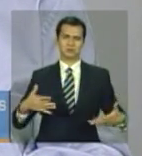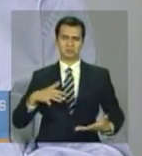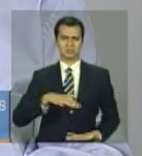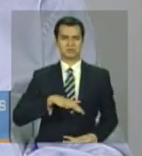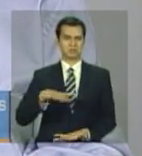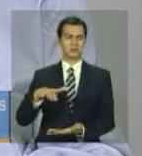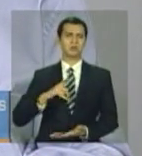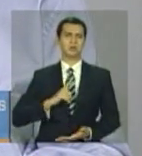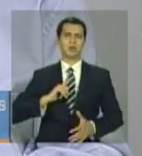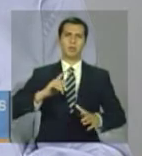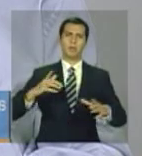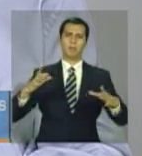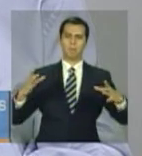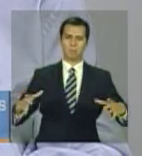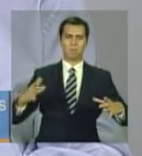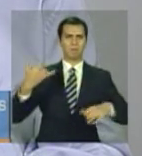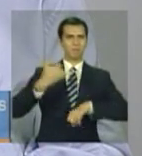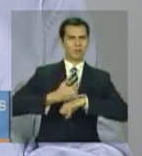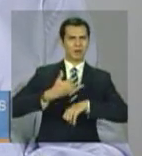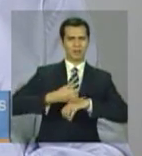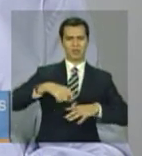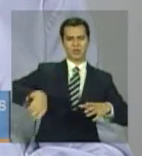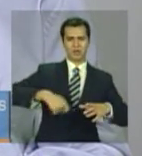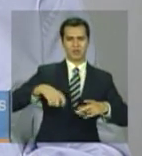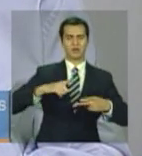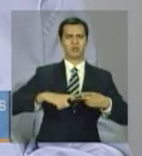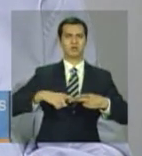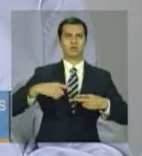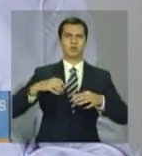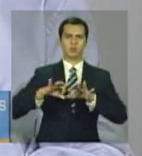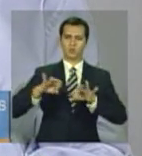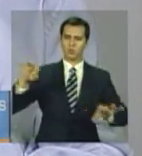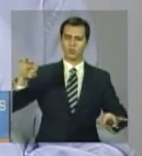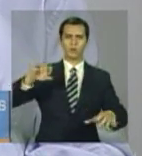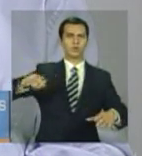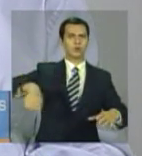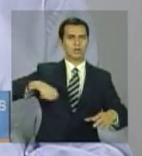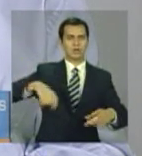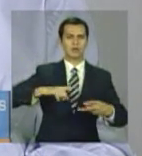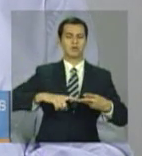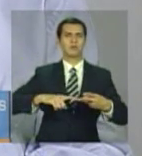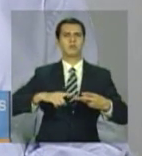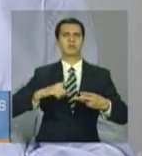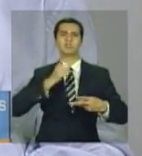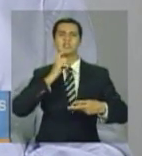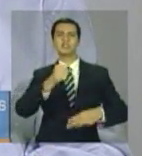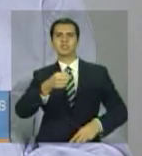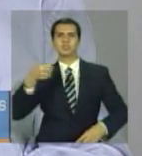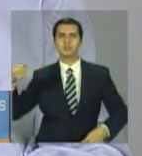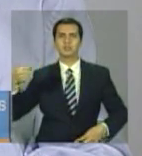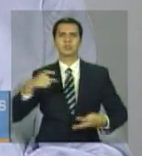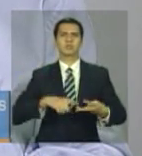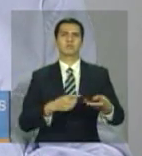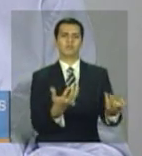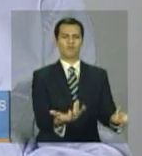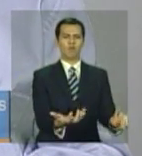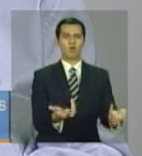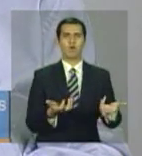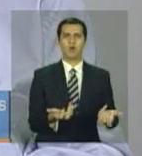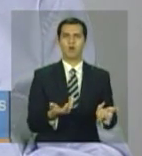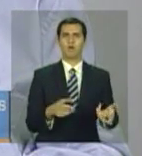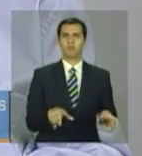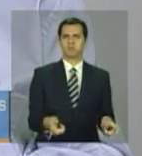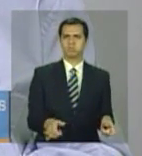de panelas, de colheres, de fogão, de geladeira, né? E hoje você tem já uma cozinha com uma estrutura muito